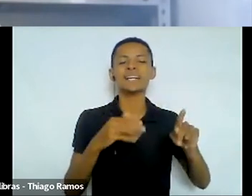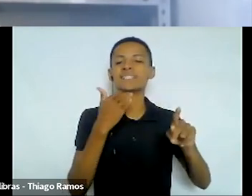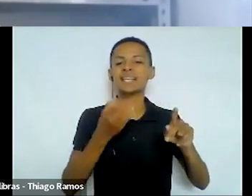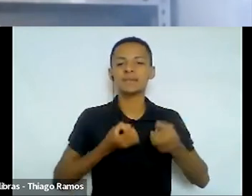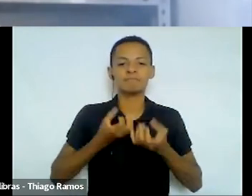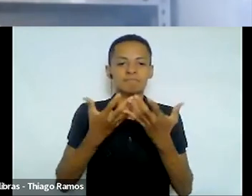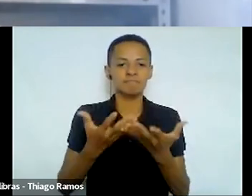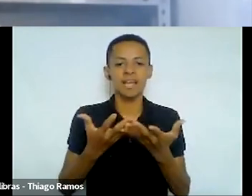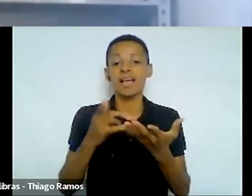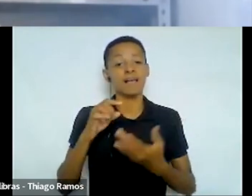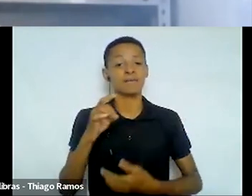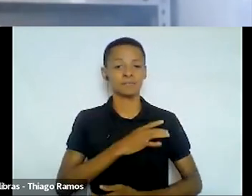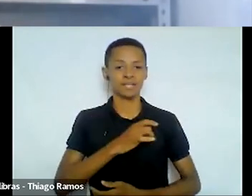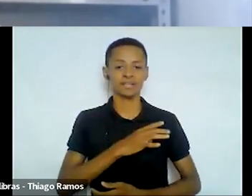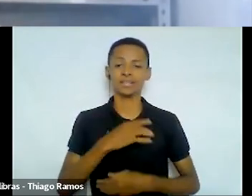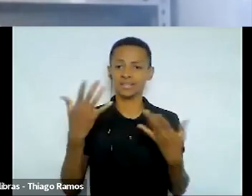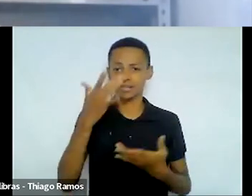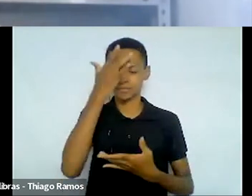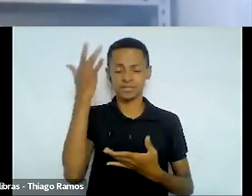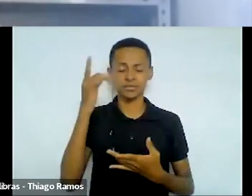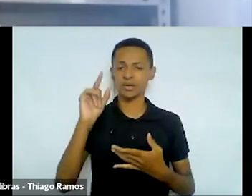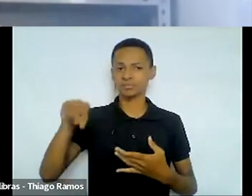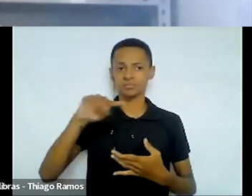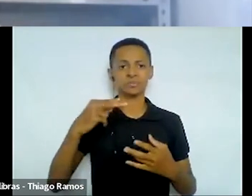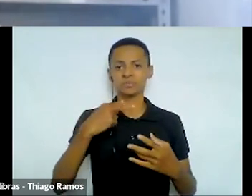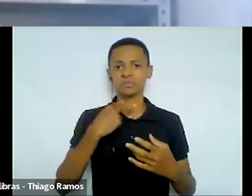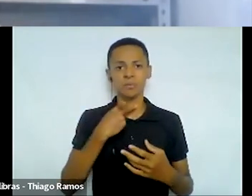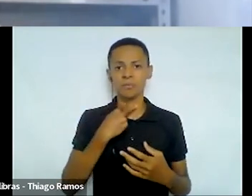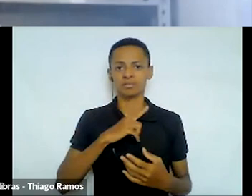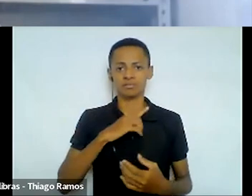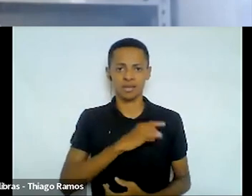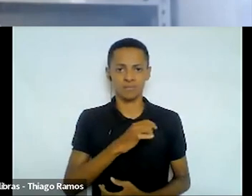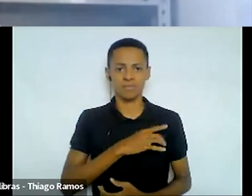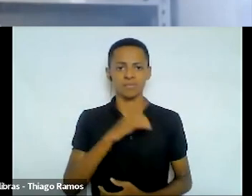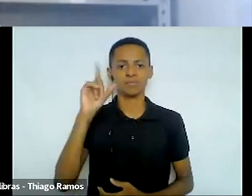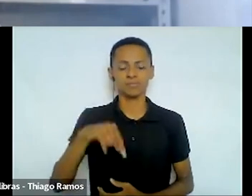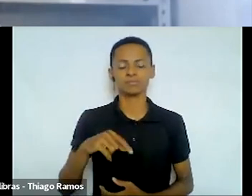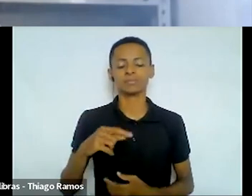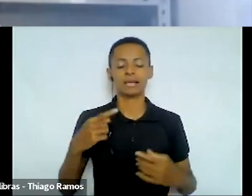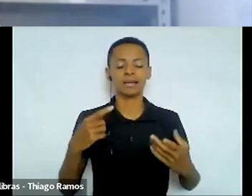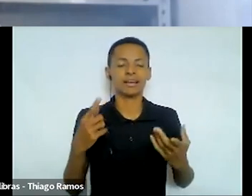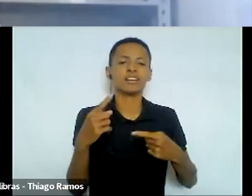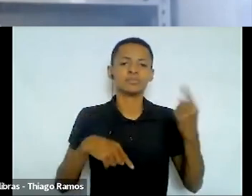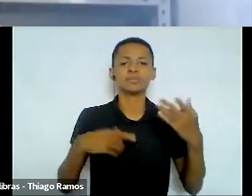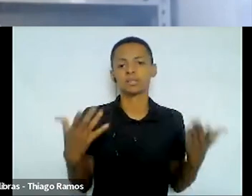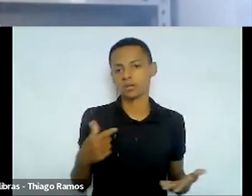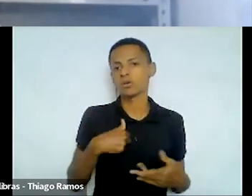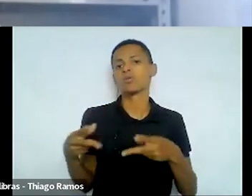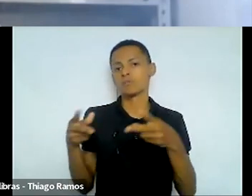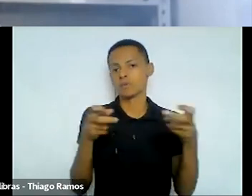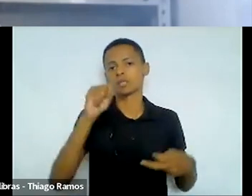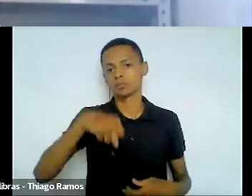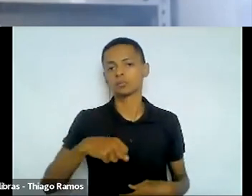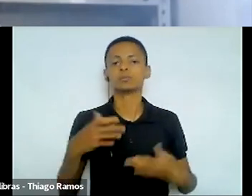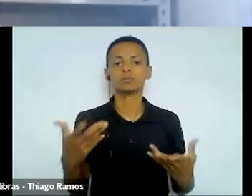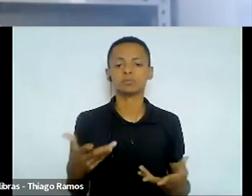pessoas não podem ter medo da gente, da nossa participação, e chamar de radical as questões que a gente coloca, e eu noto um pouco isso. Cada vez que a